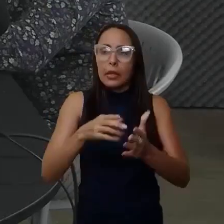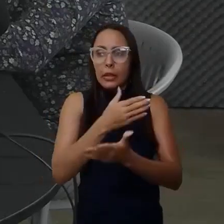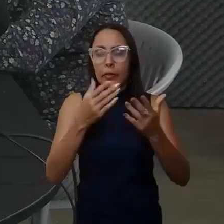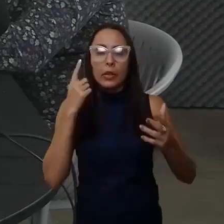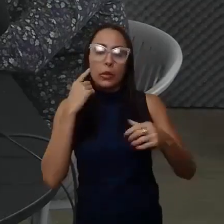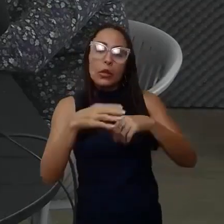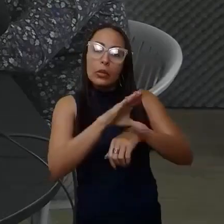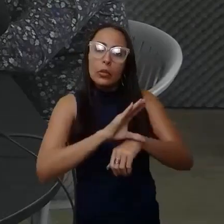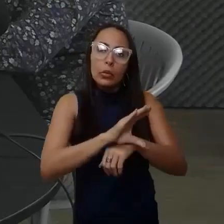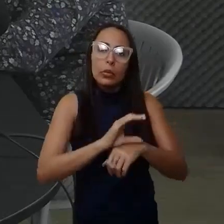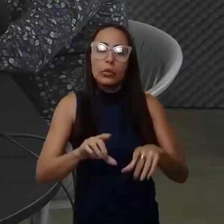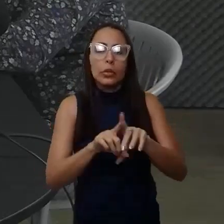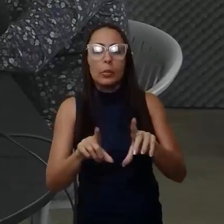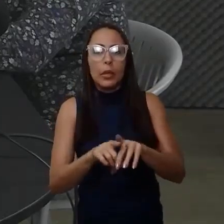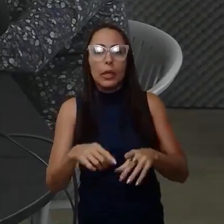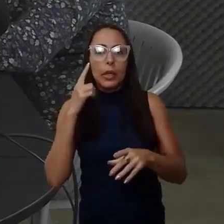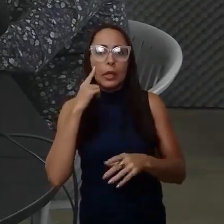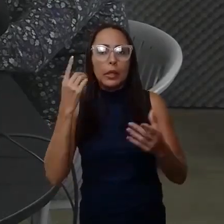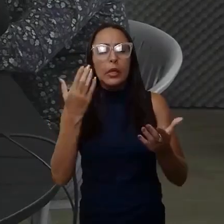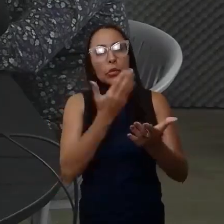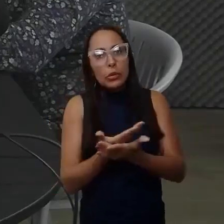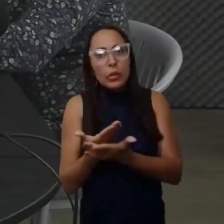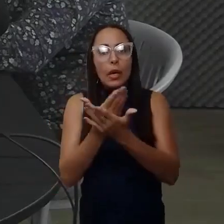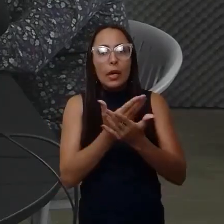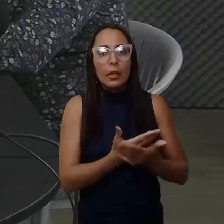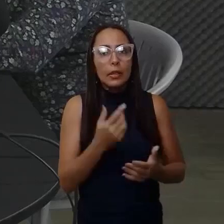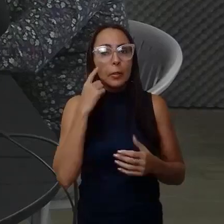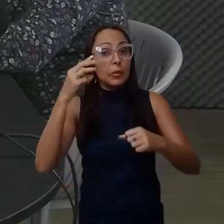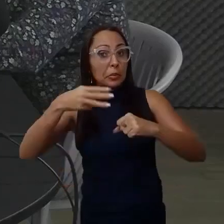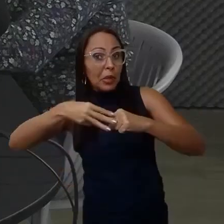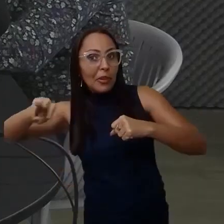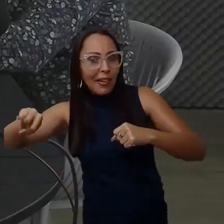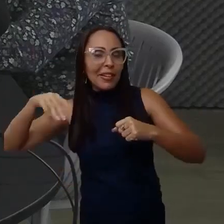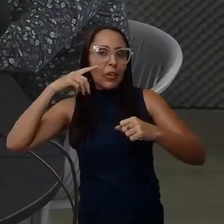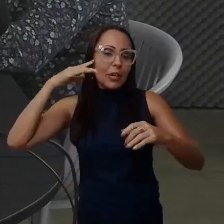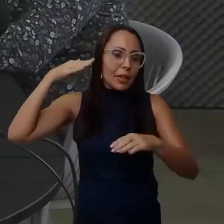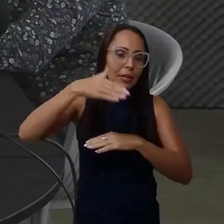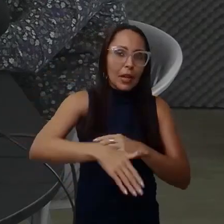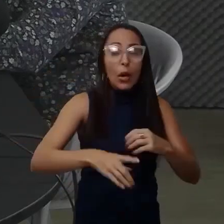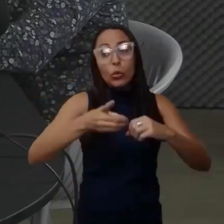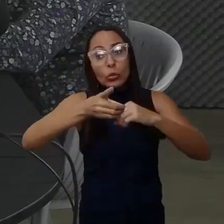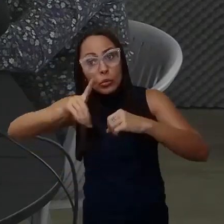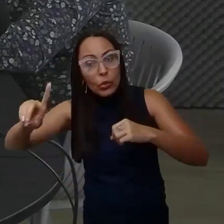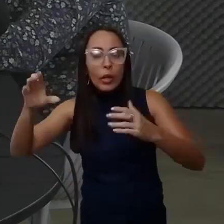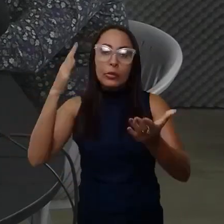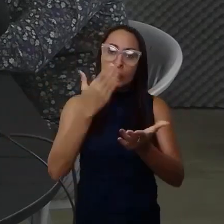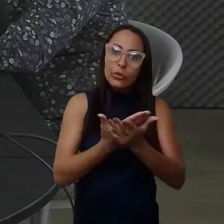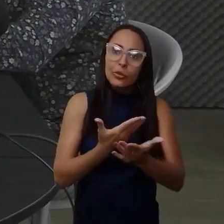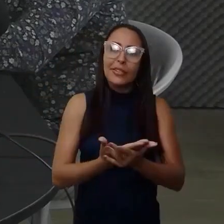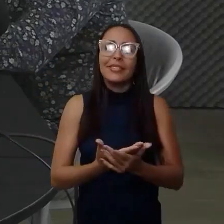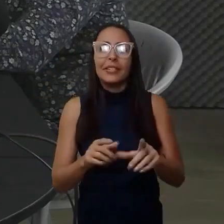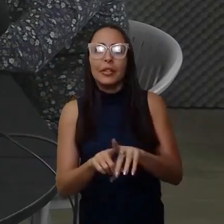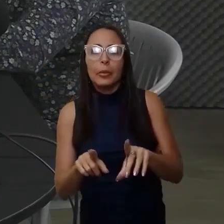foi sobre esse fotógrafo. Aí eu quis estudar sobre ele durante o mestrado e ia entrar o doutorado estudando ele